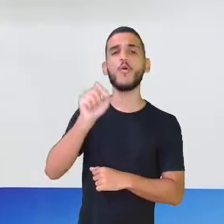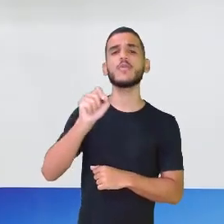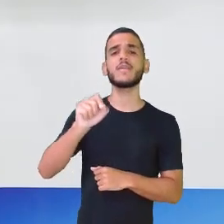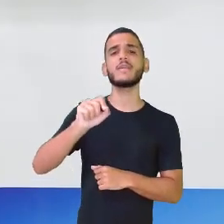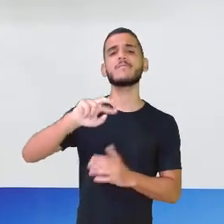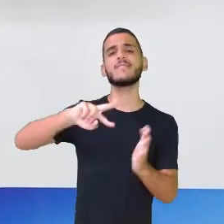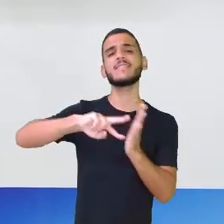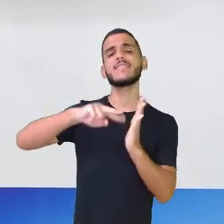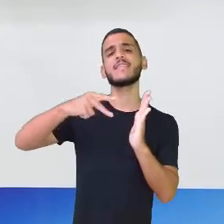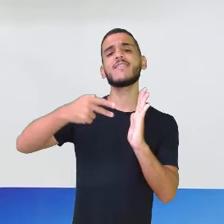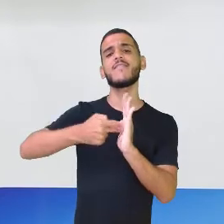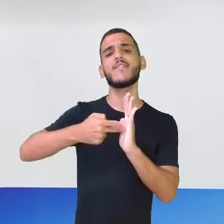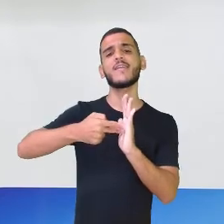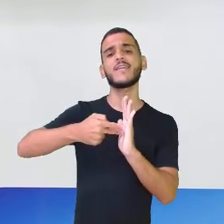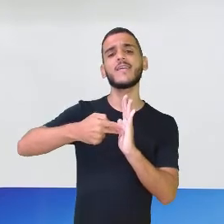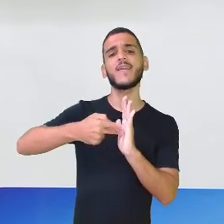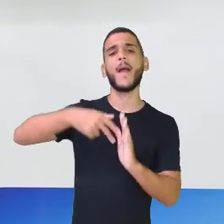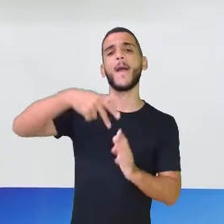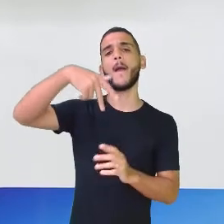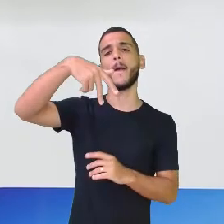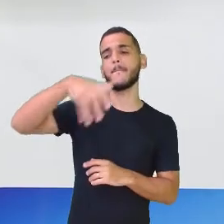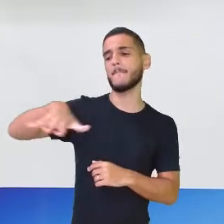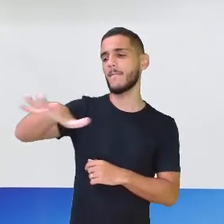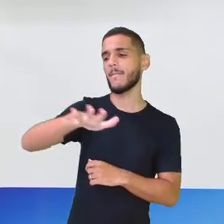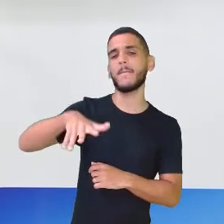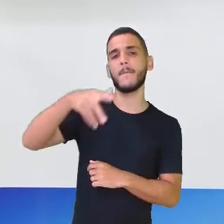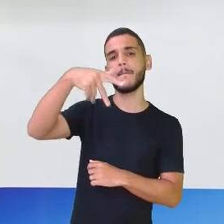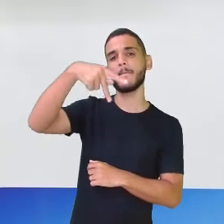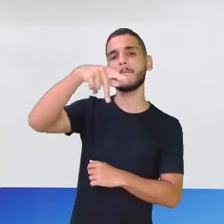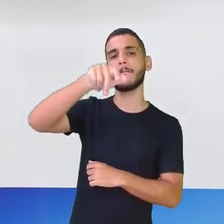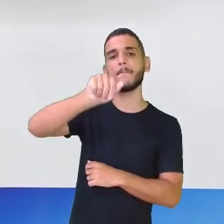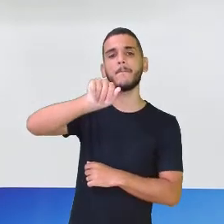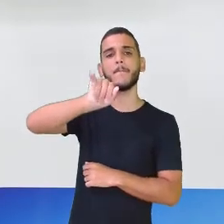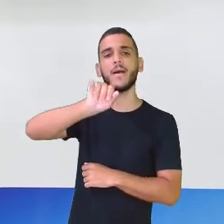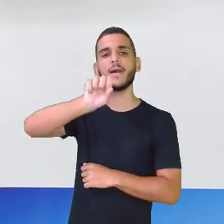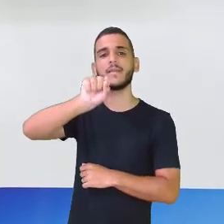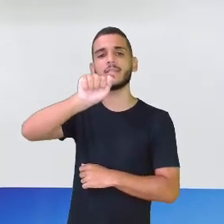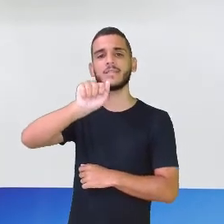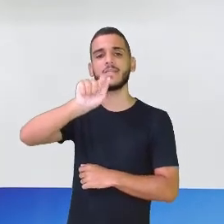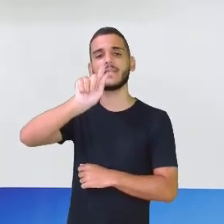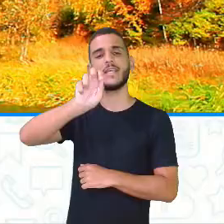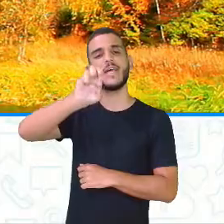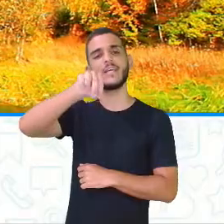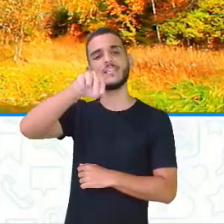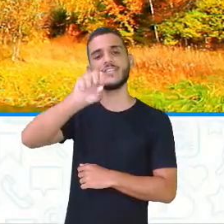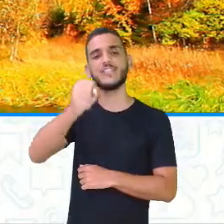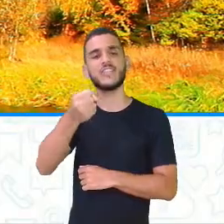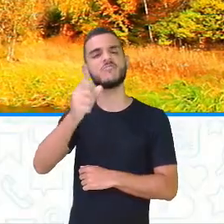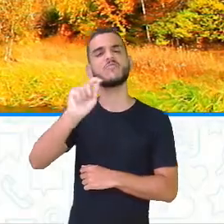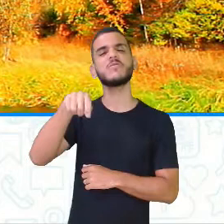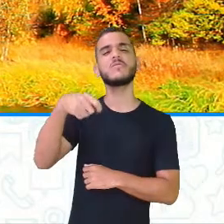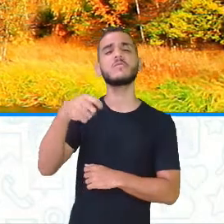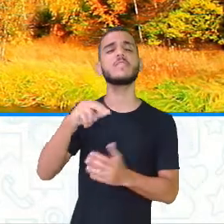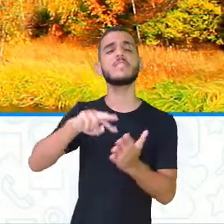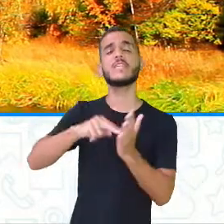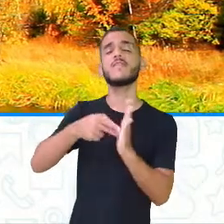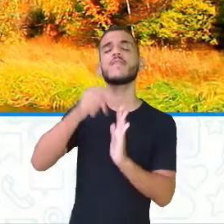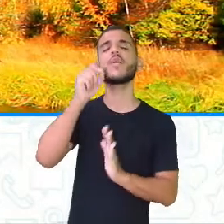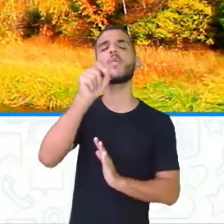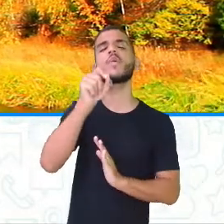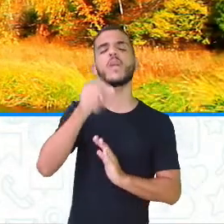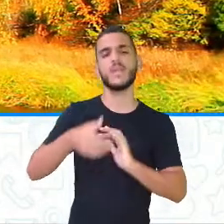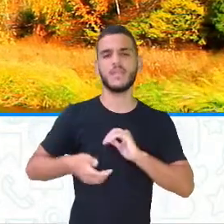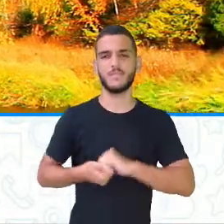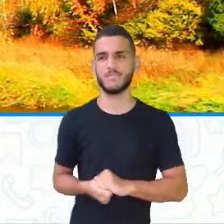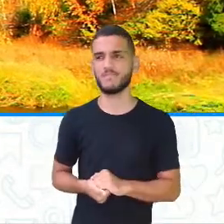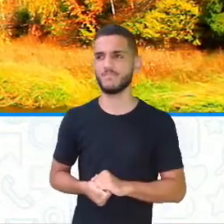estão lembrados dessa conversa que a gente teve sobre paisagens? Olha só, que coisa linda isso aqui. A gente está vendo aqui